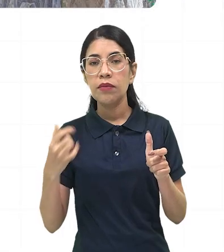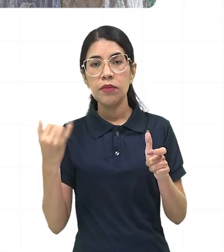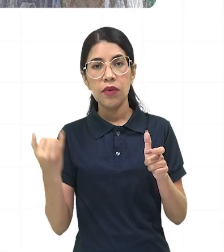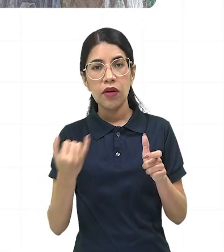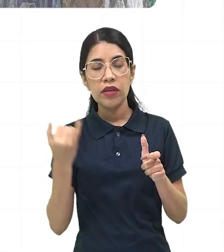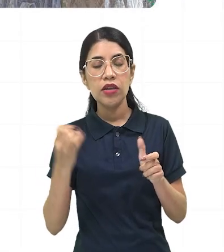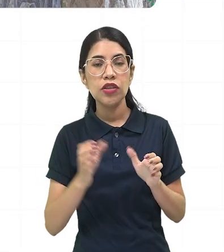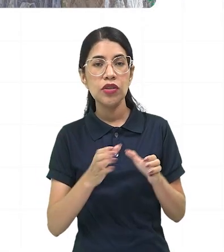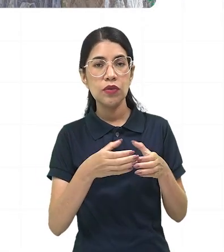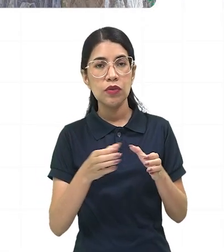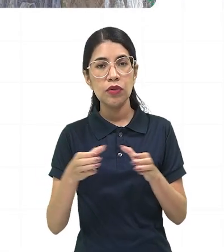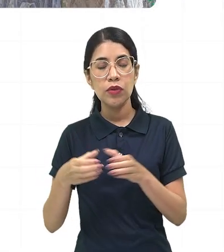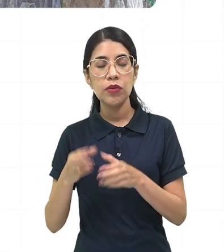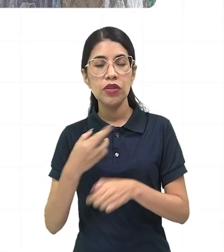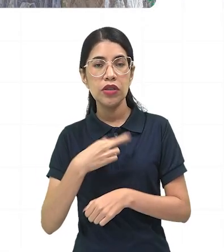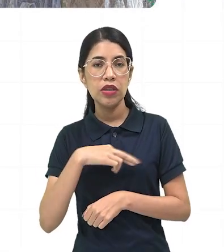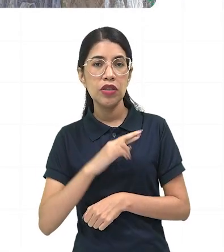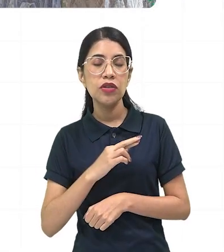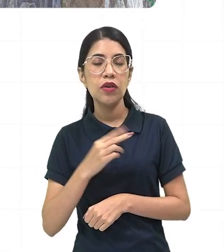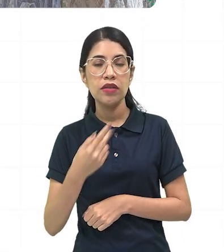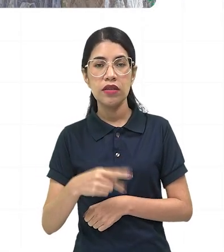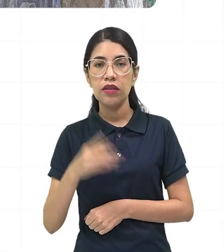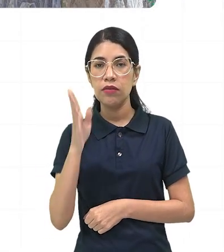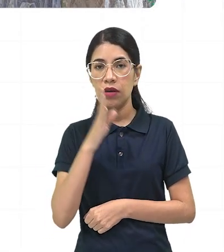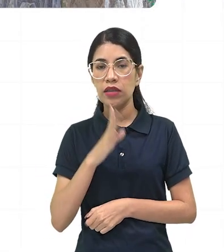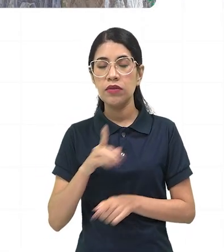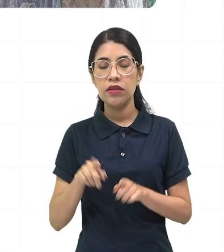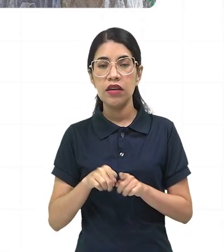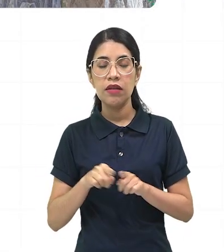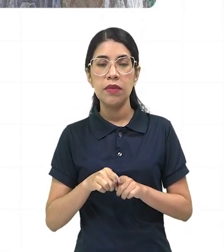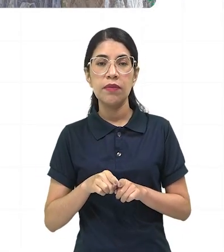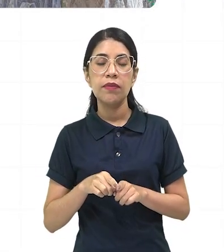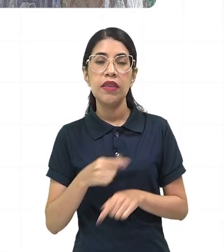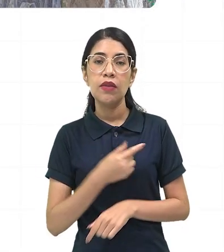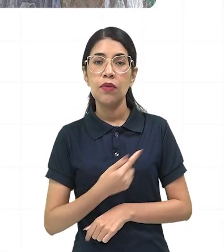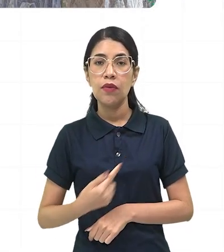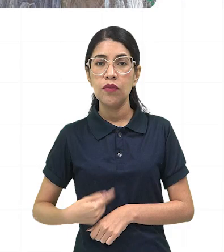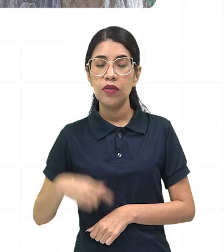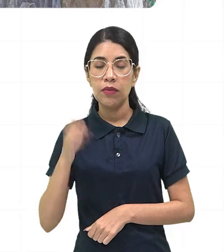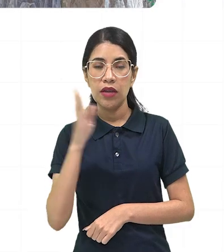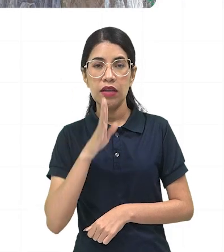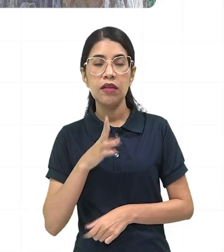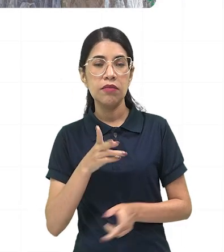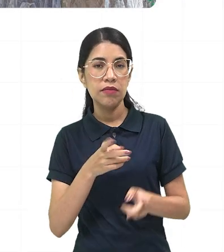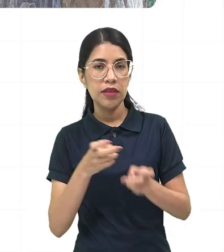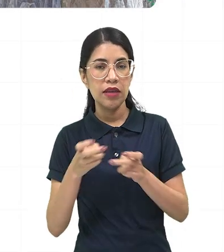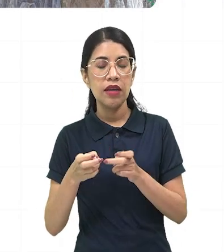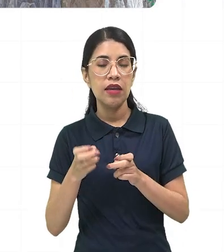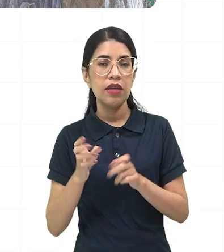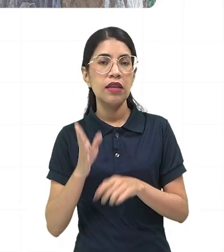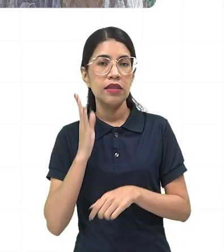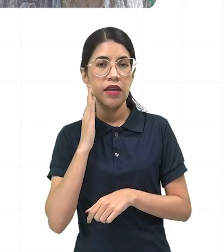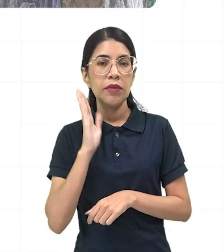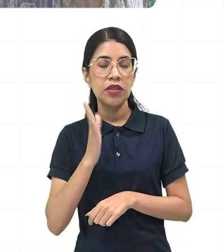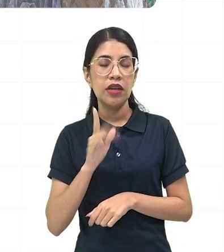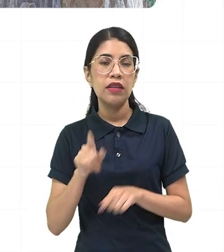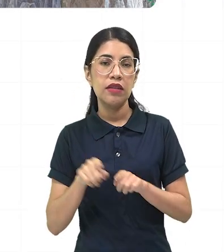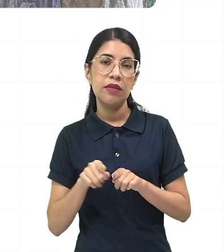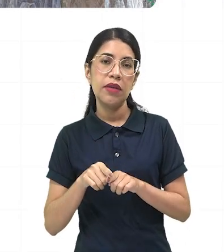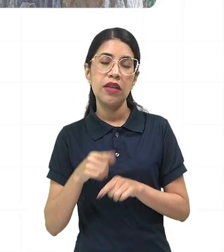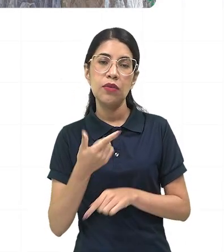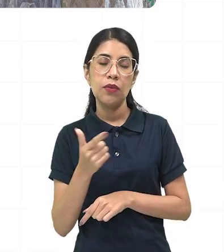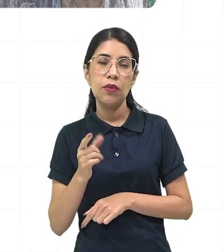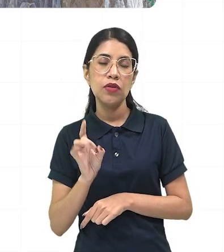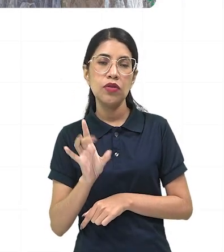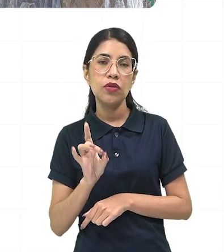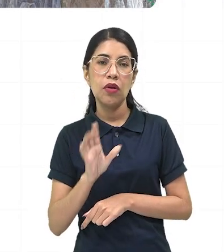de outros grupos religiosos entre os brasileiros. O Estado brasileiro reconhece que não há mais só católicos no